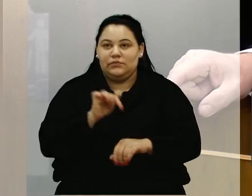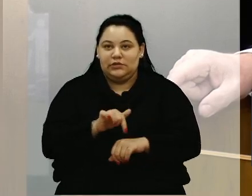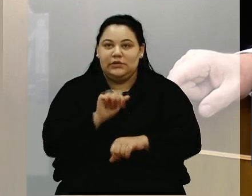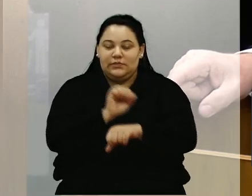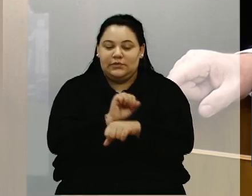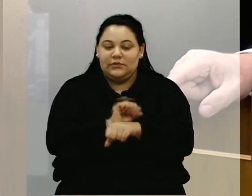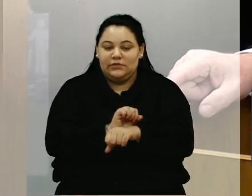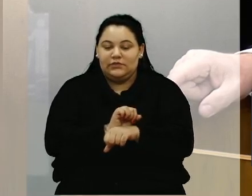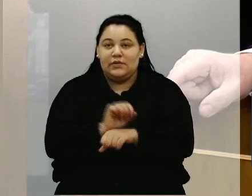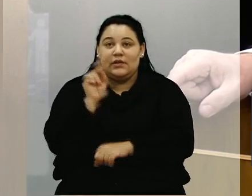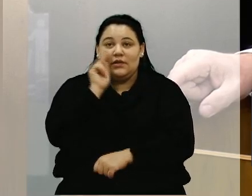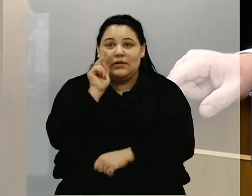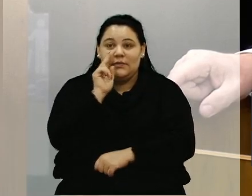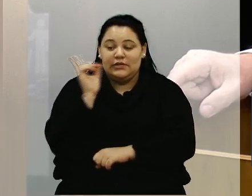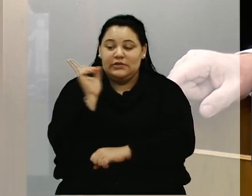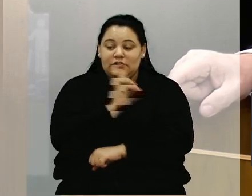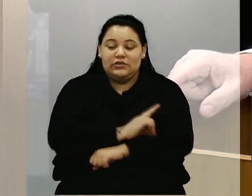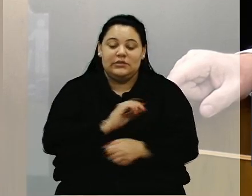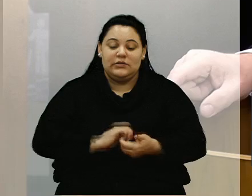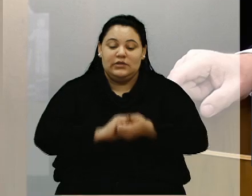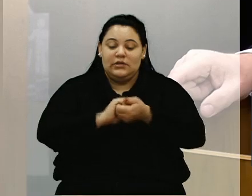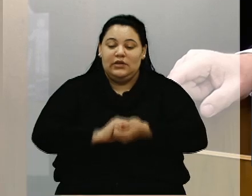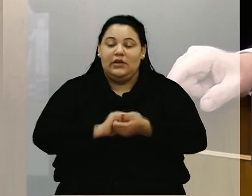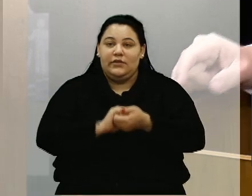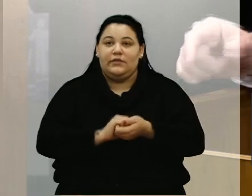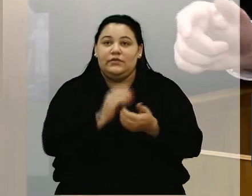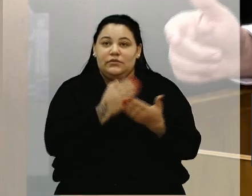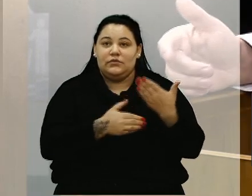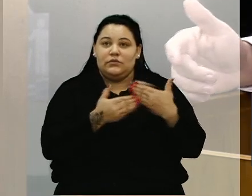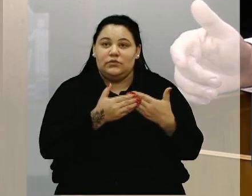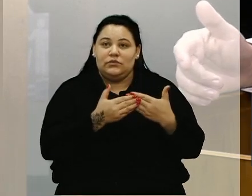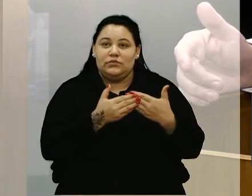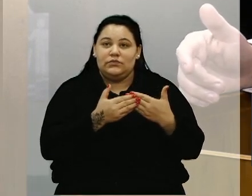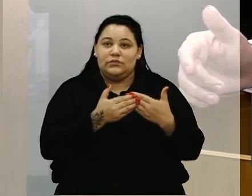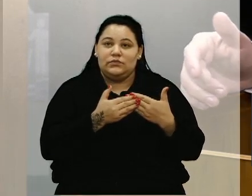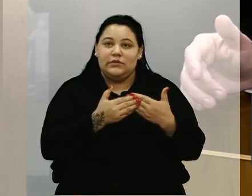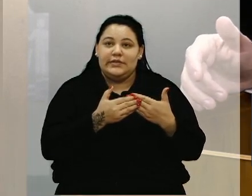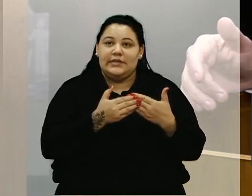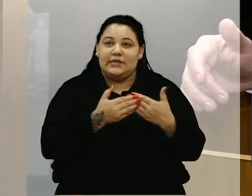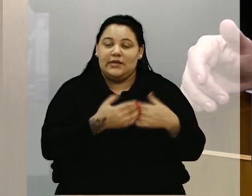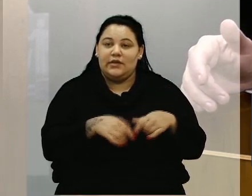data, né, saudando a todos também os nossos antepassados,